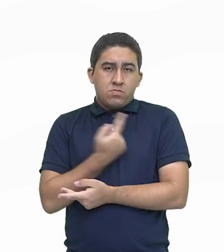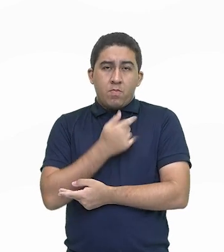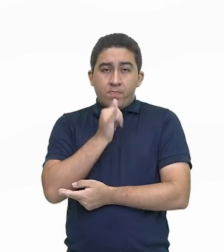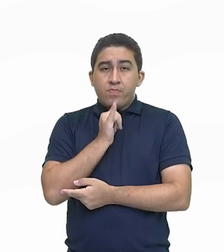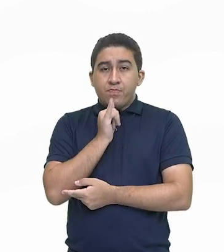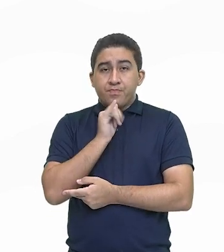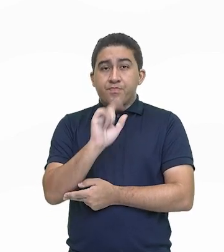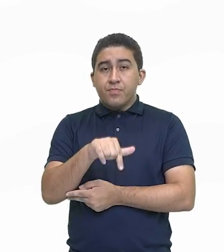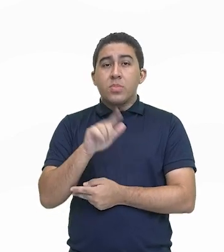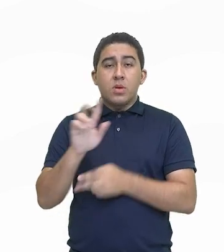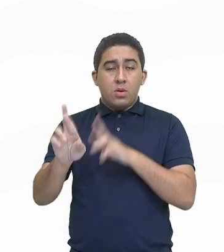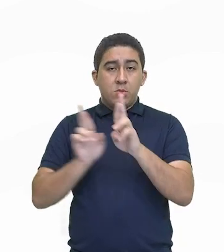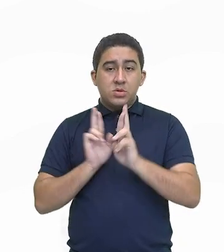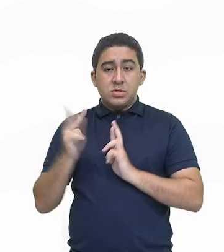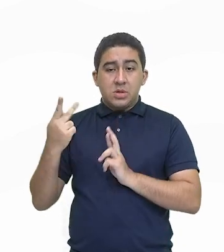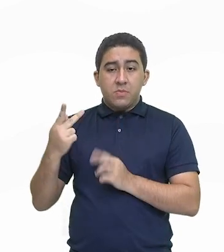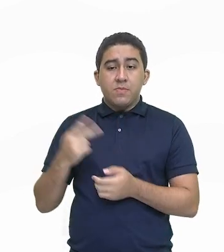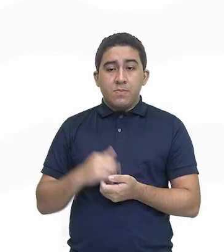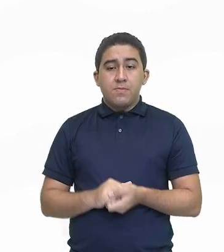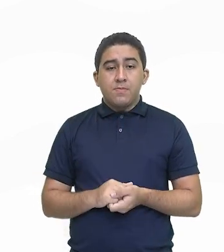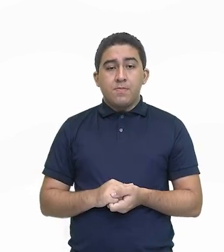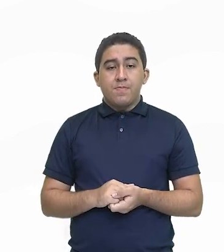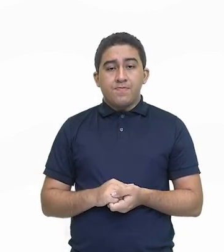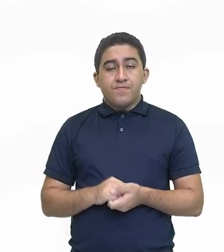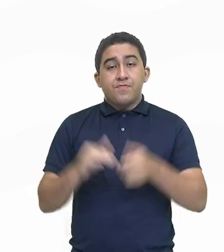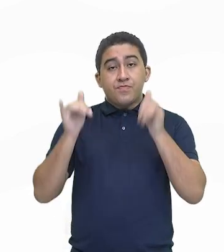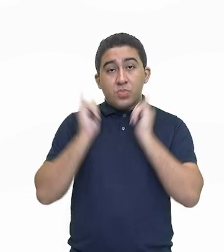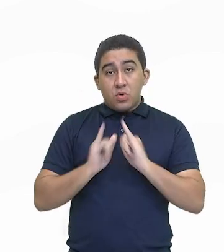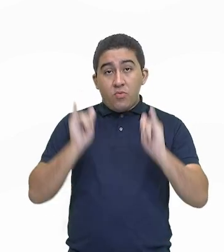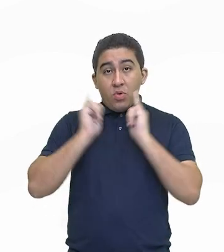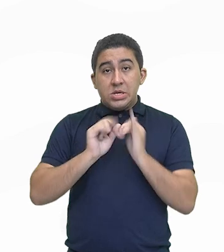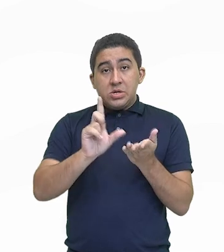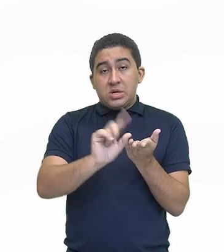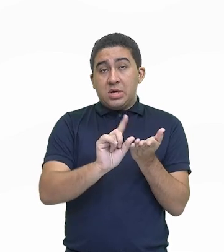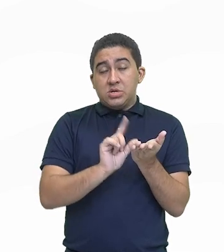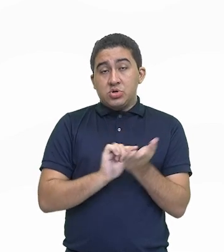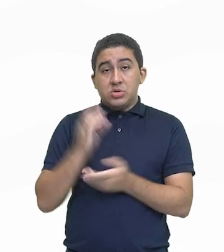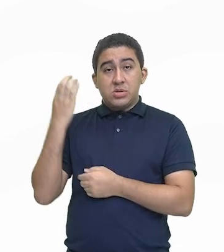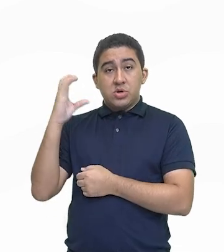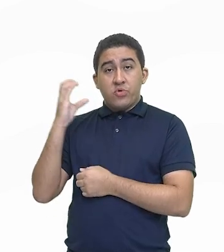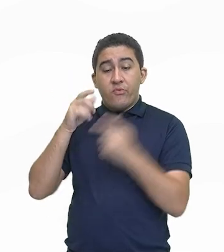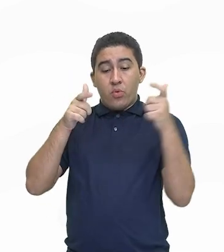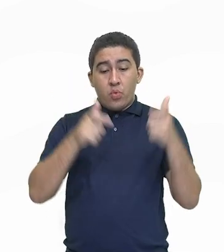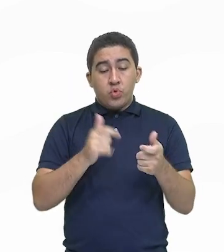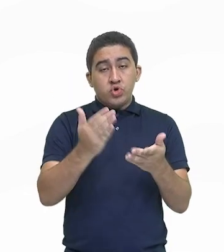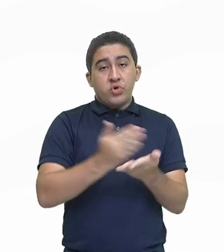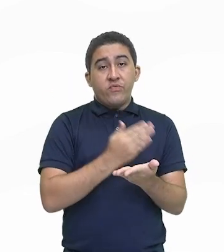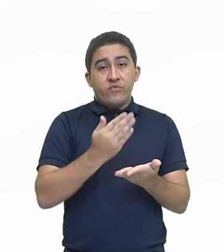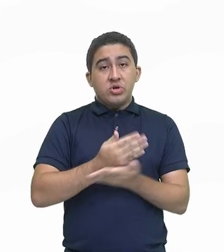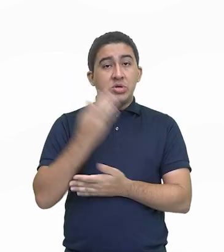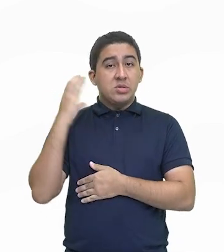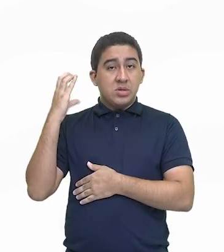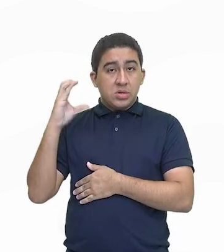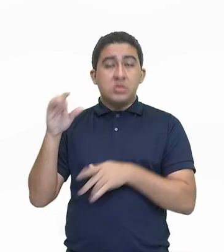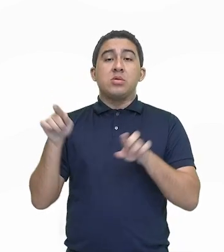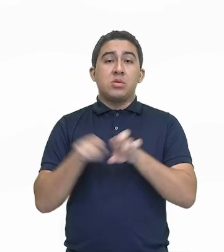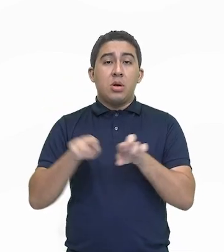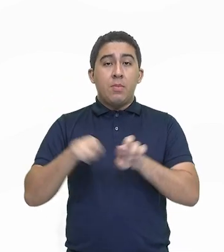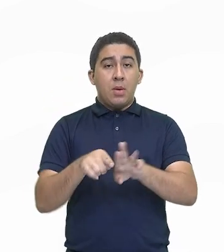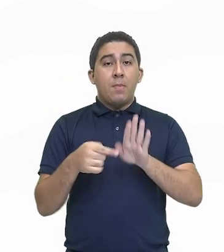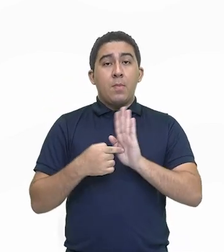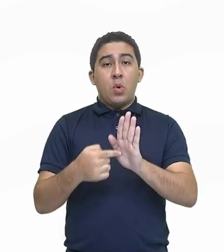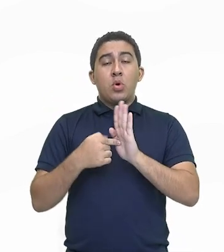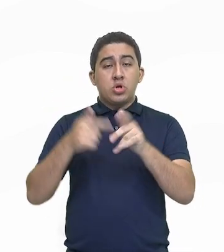aqueles resultados. Isso inclui a publicação de artigos científicos em revistas, né? E apresentações